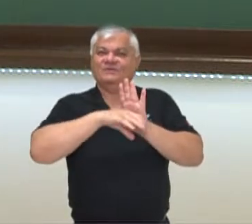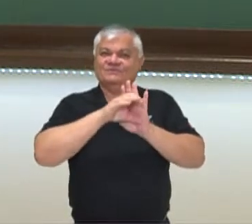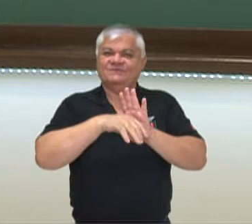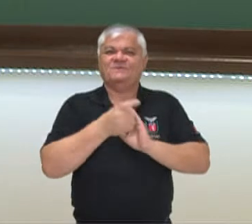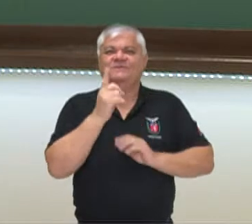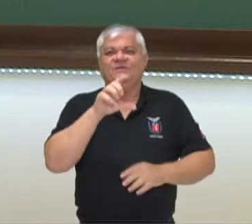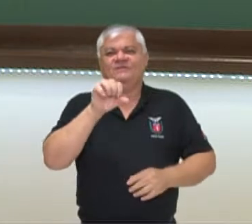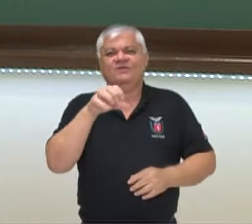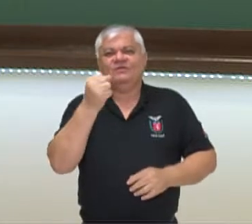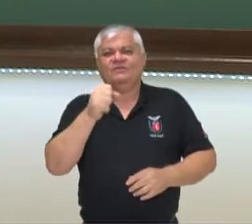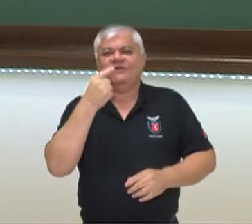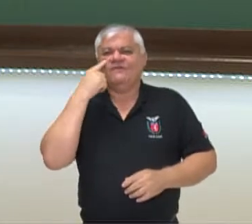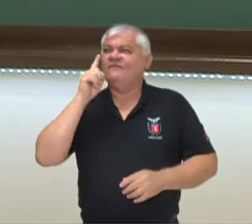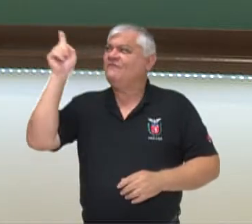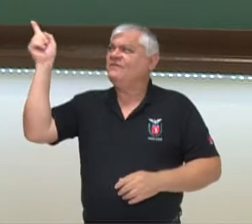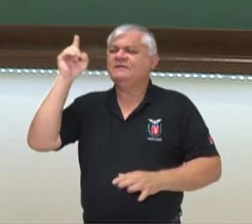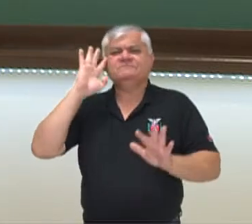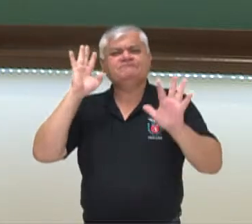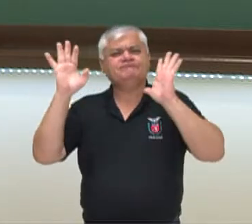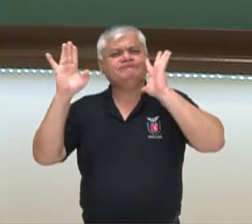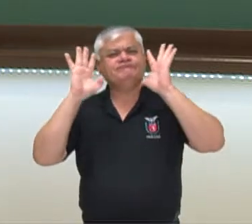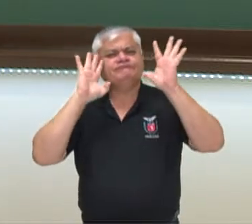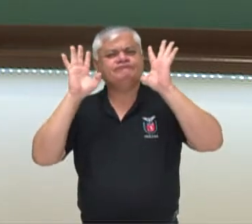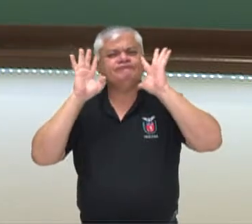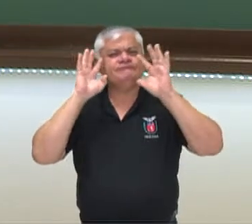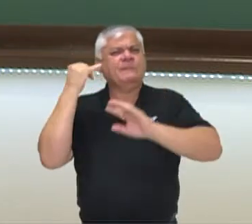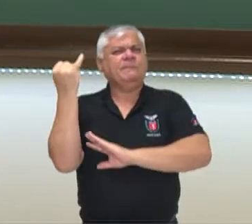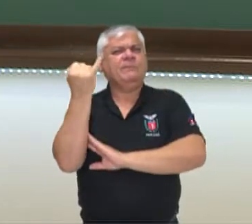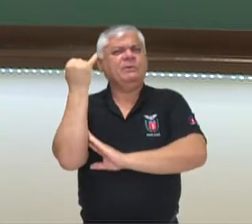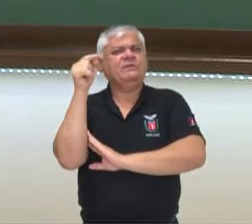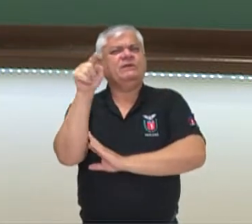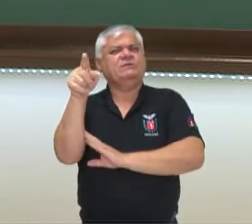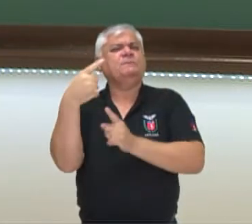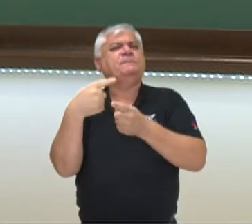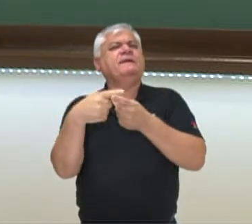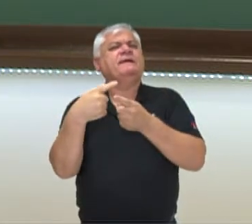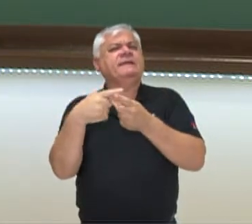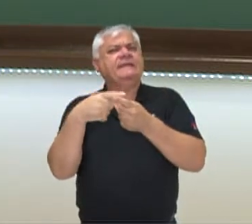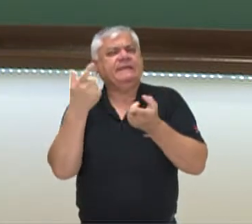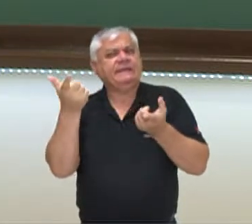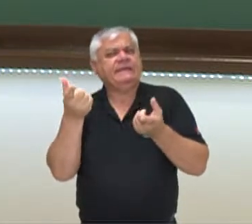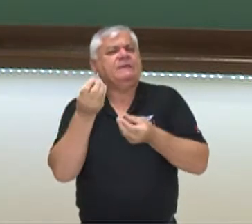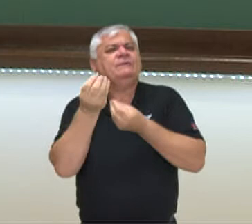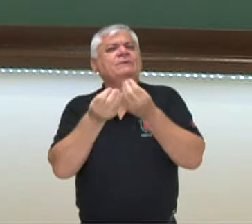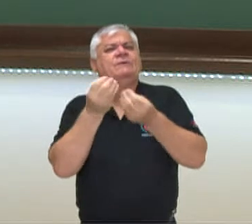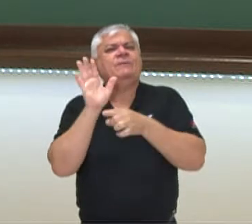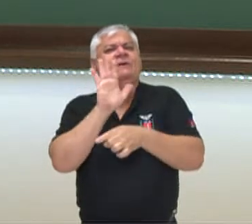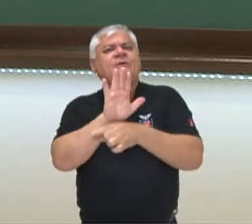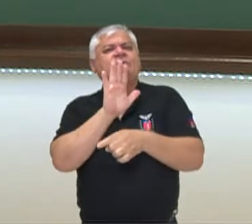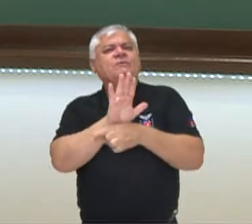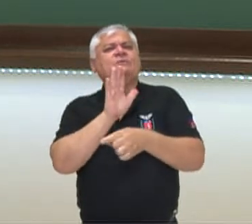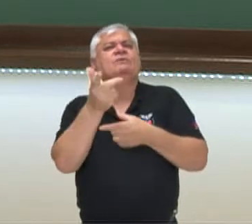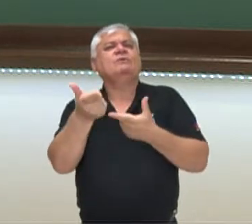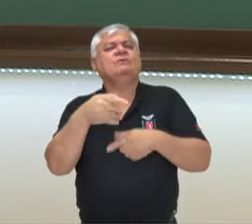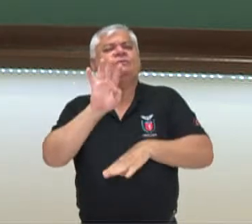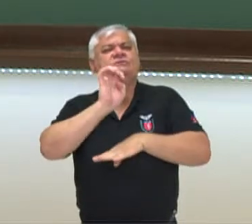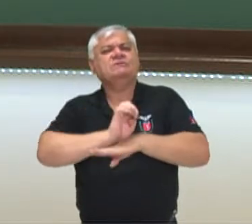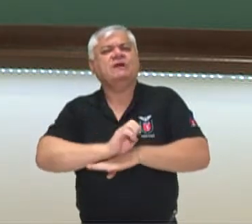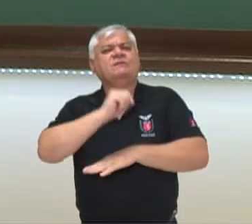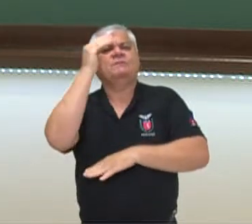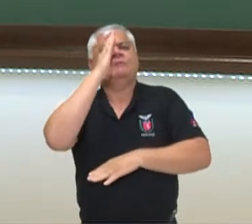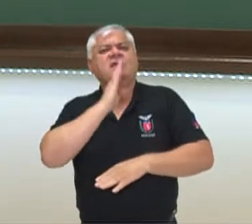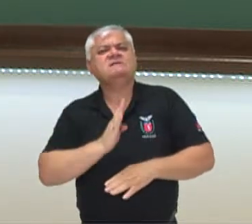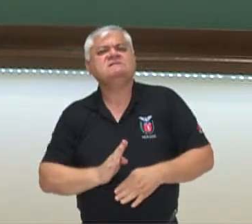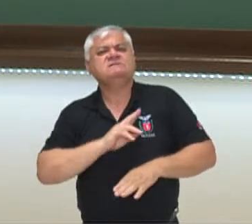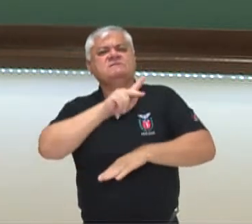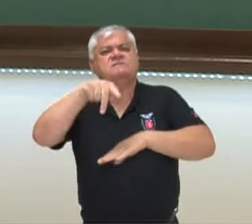que vocês reflitam sobre essa imagem e a importância dela para a construção, do Estado brasileiro,